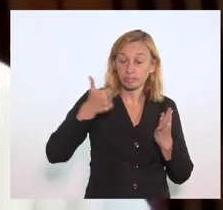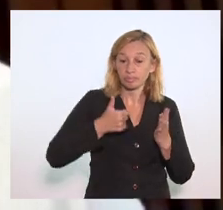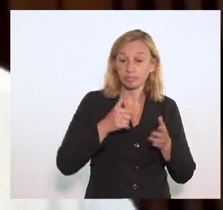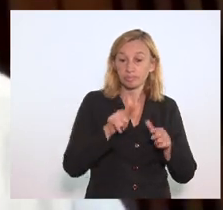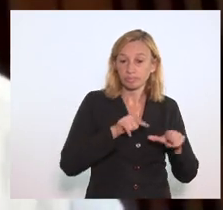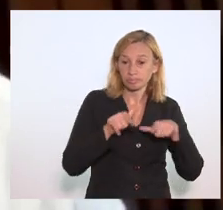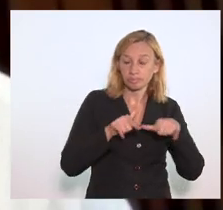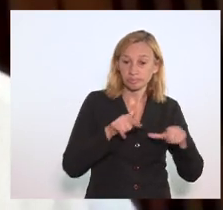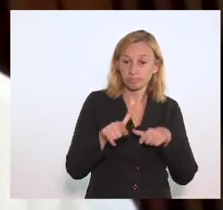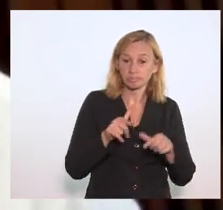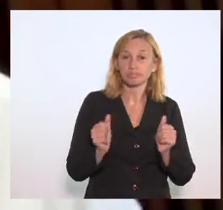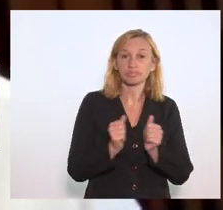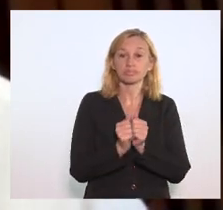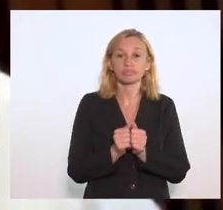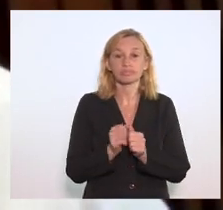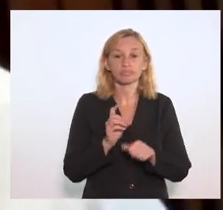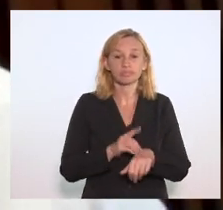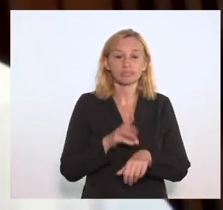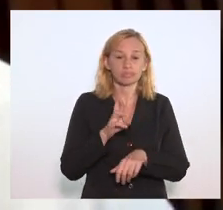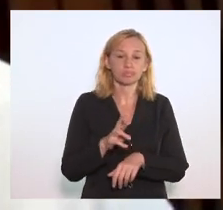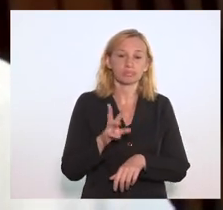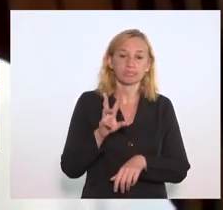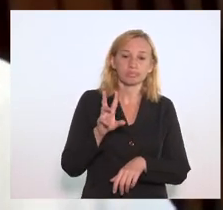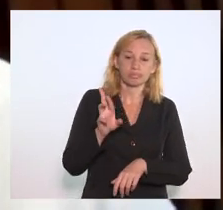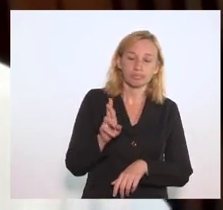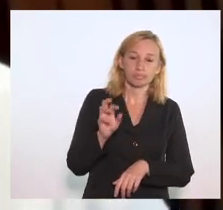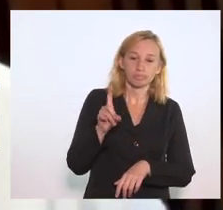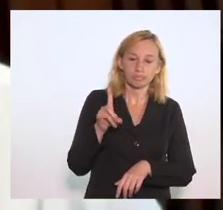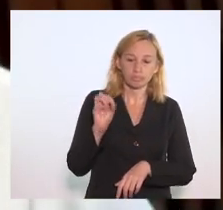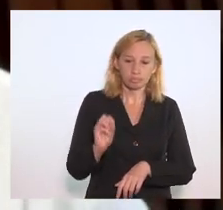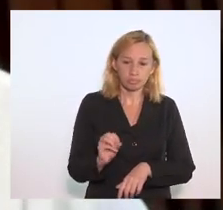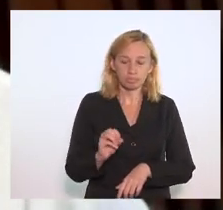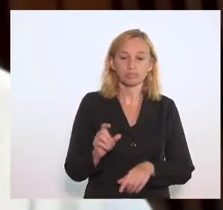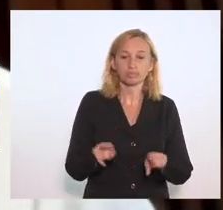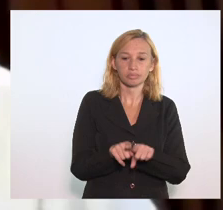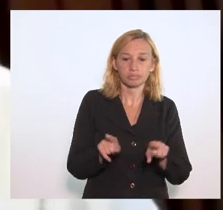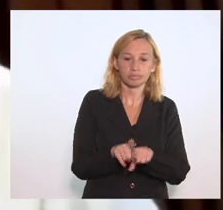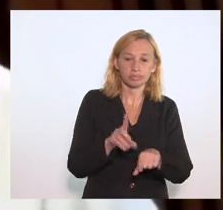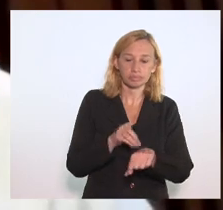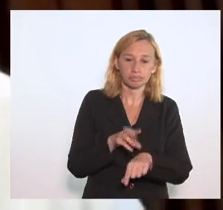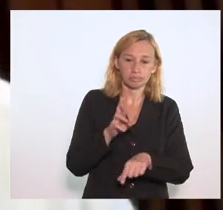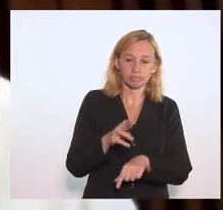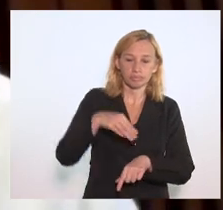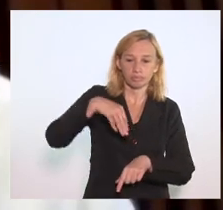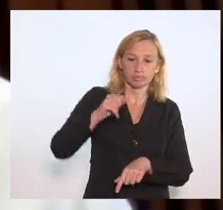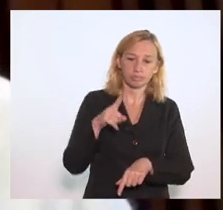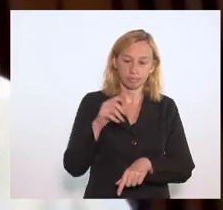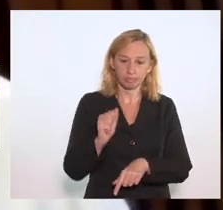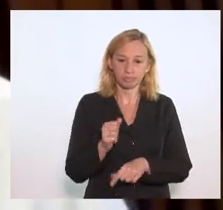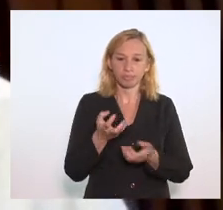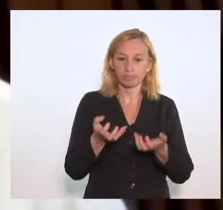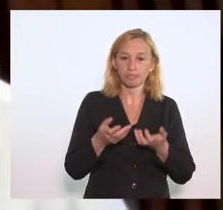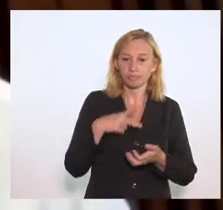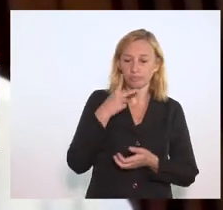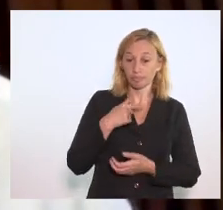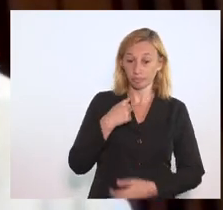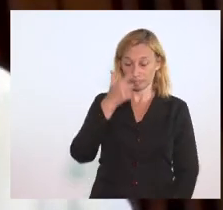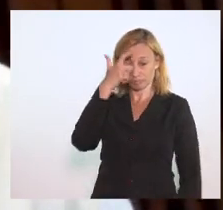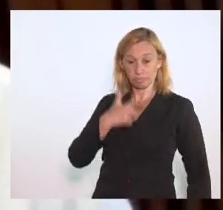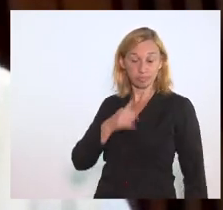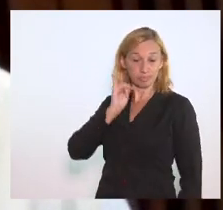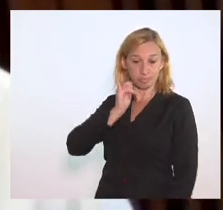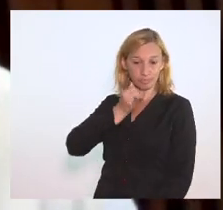e junto com o doutor Rodrigo, saúdo a doutora Magda, e quero dizer, deputado Luiz Paulo, que como relator não me furtarei